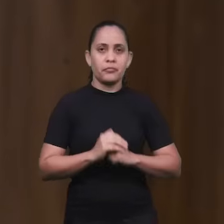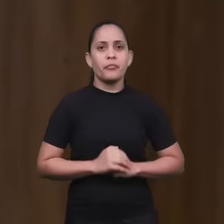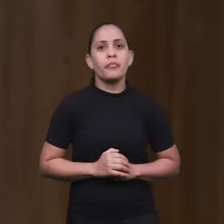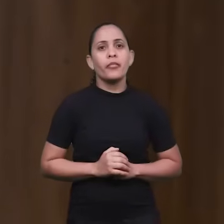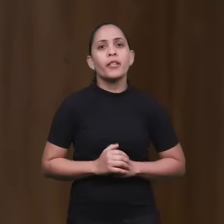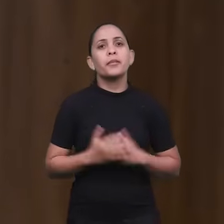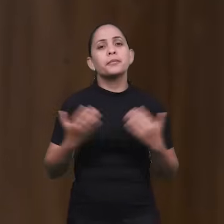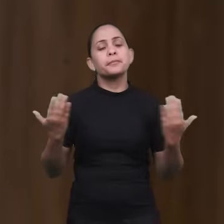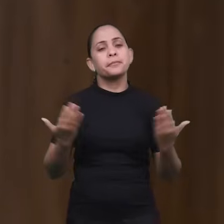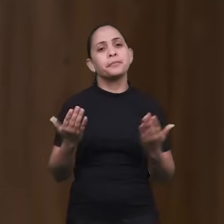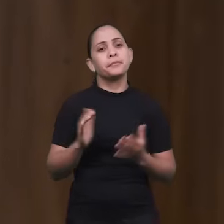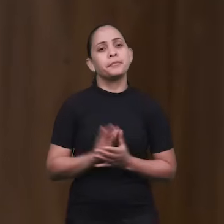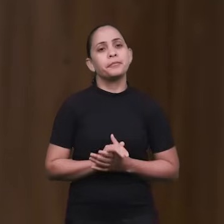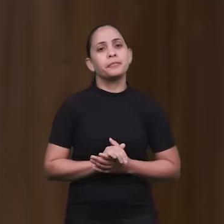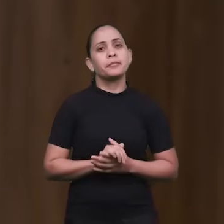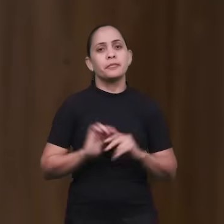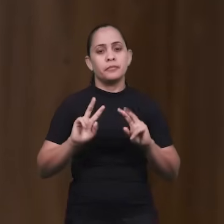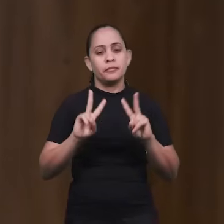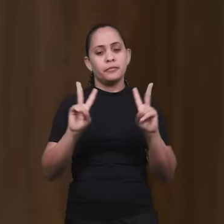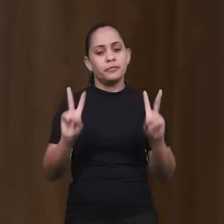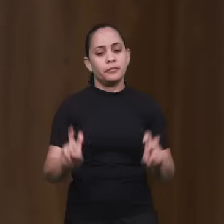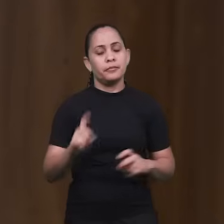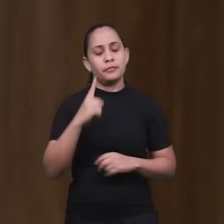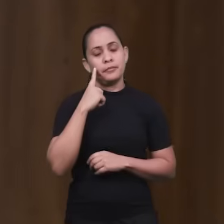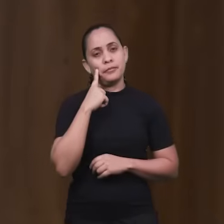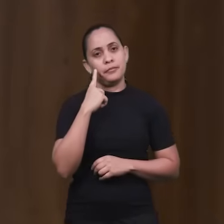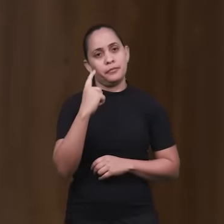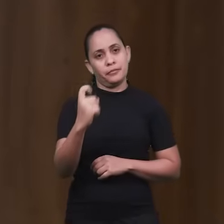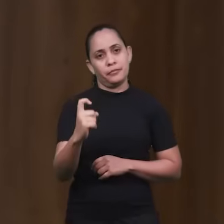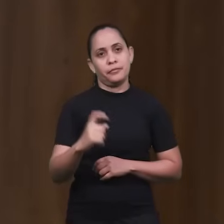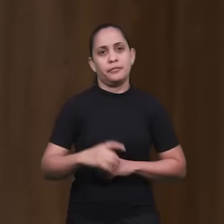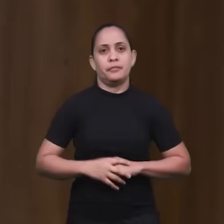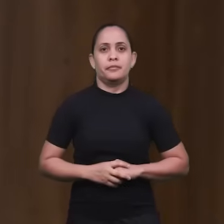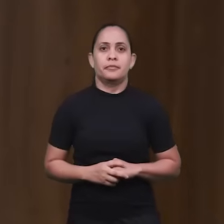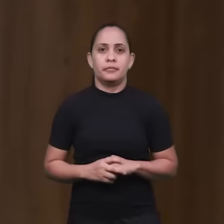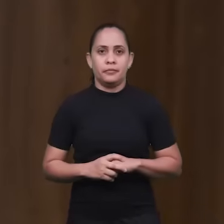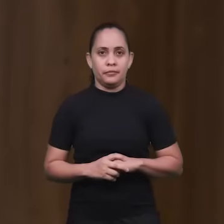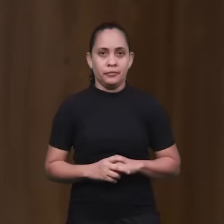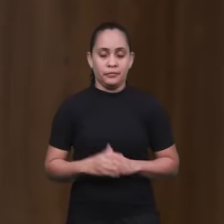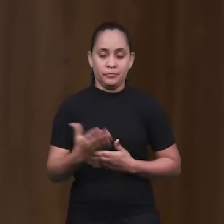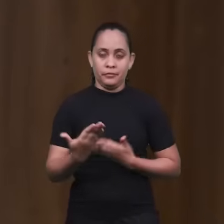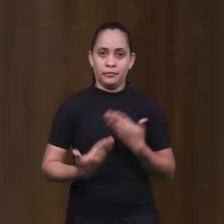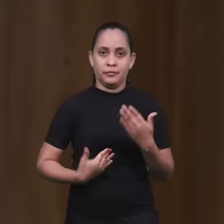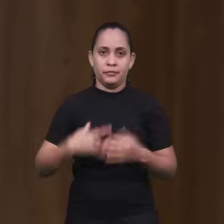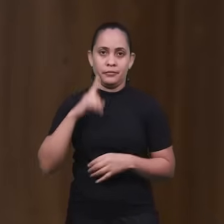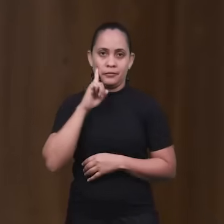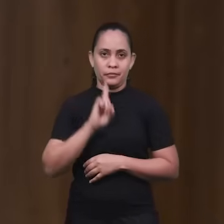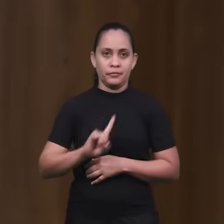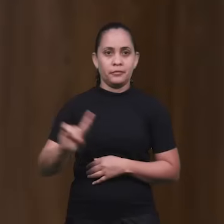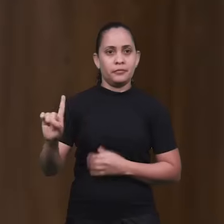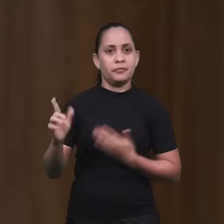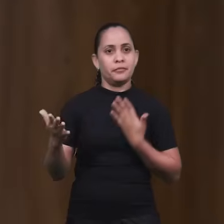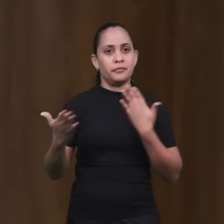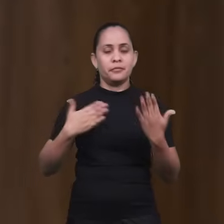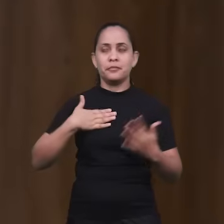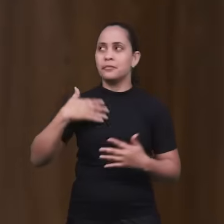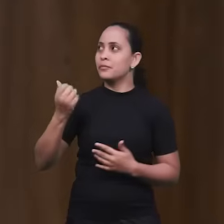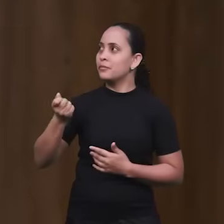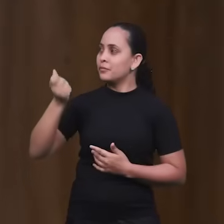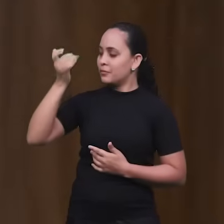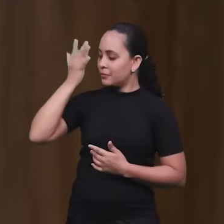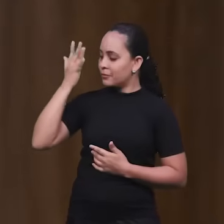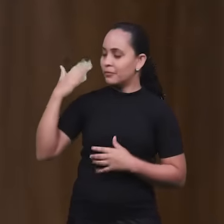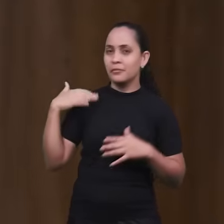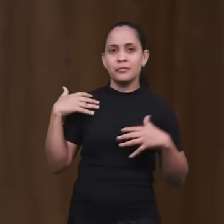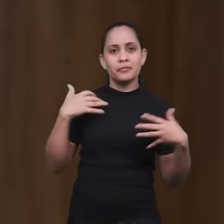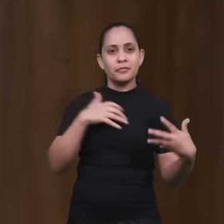Nós estamos tratando de um assunto muito interessante sobre o servo de Deus como a luz do mundo, que